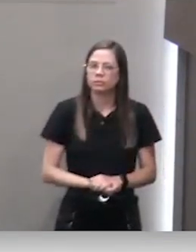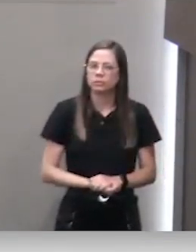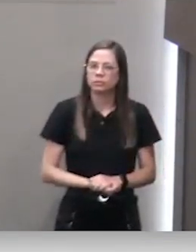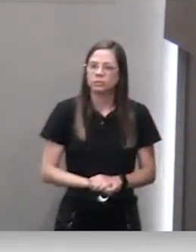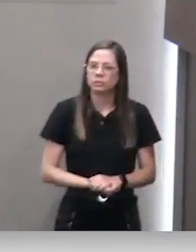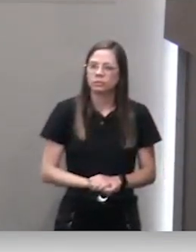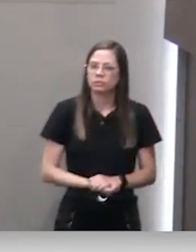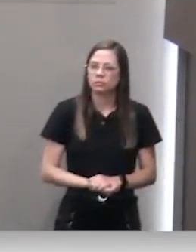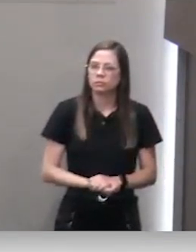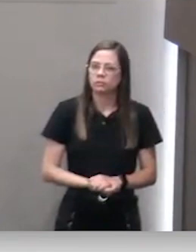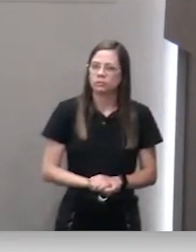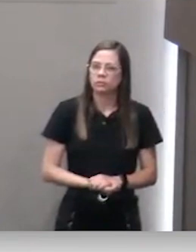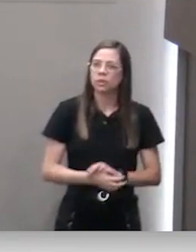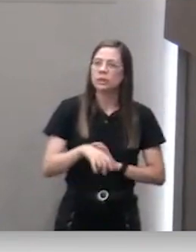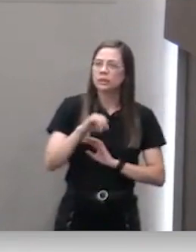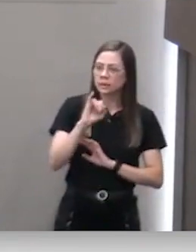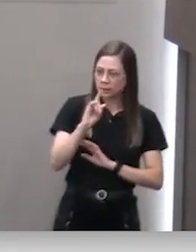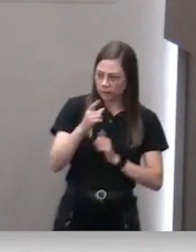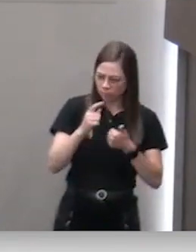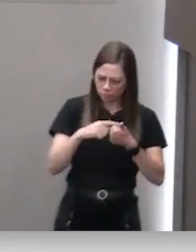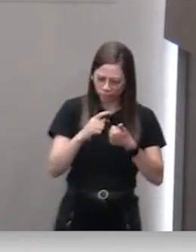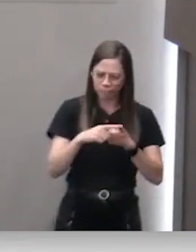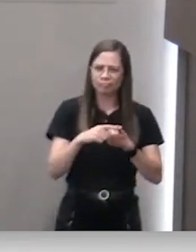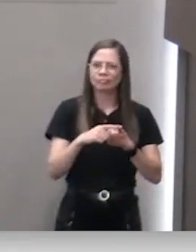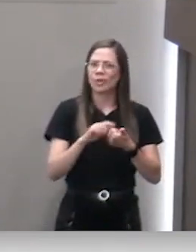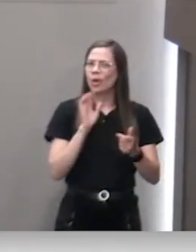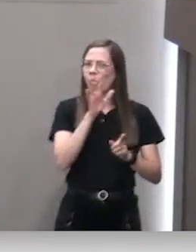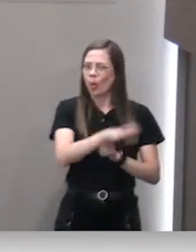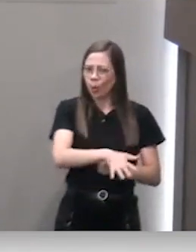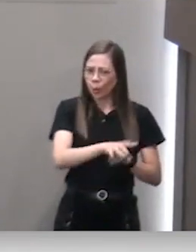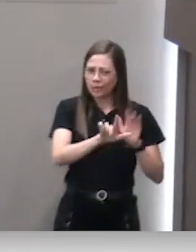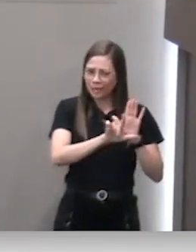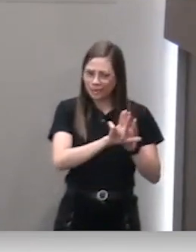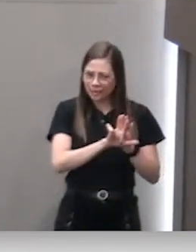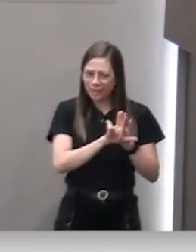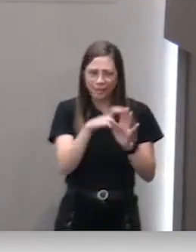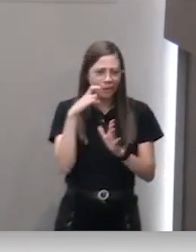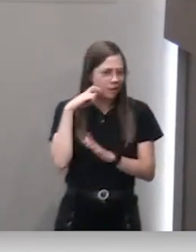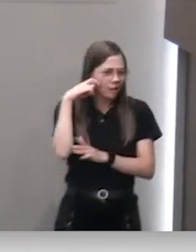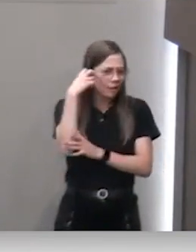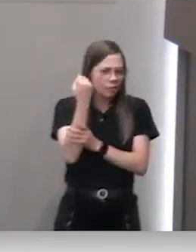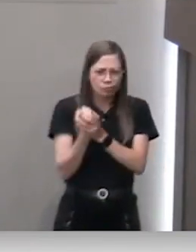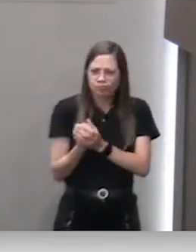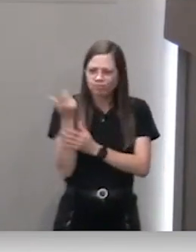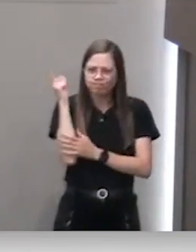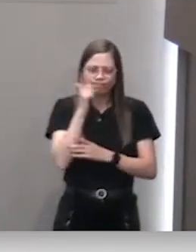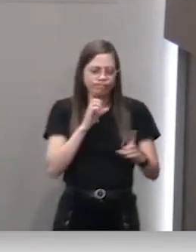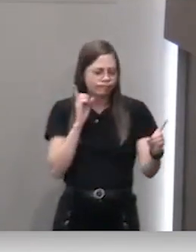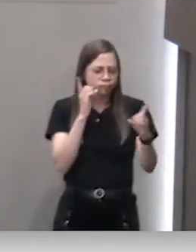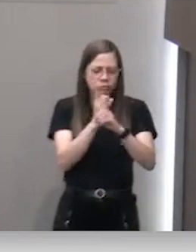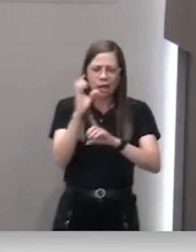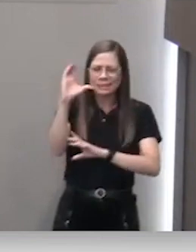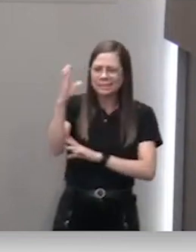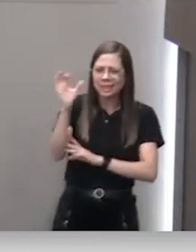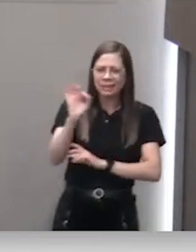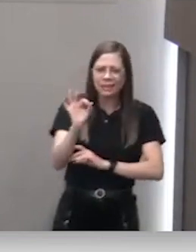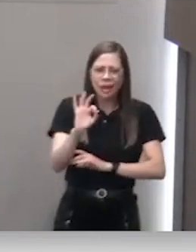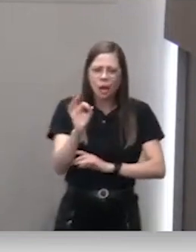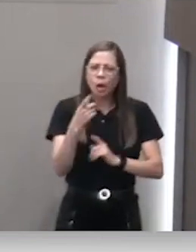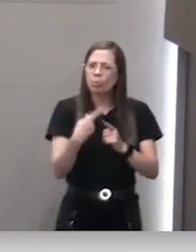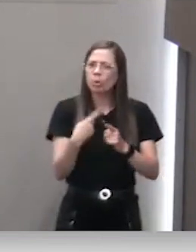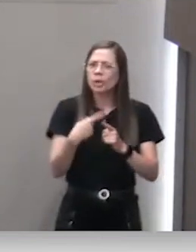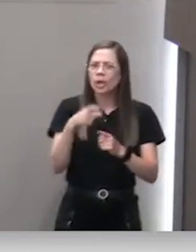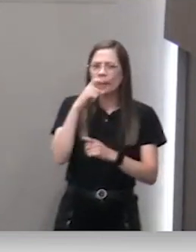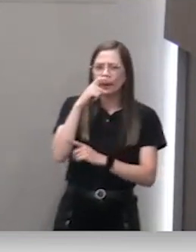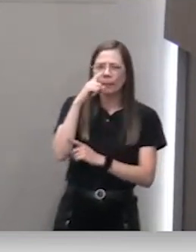Se é escandaloso, é contra a lei, não encontra respaldo na ciência, por que os pais não podem saber?